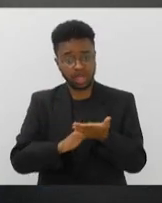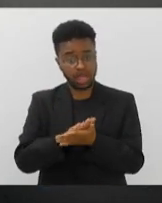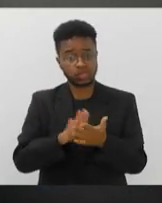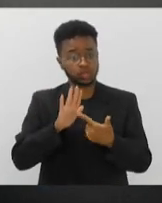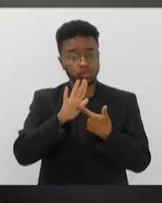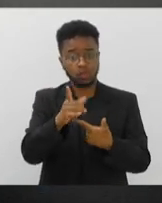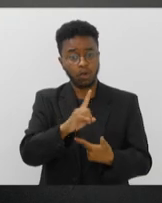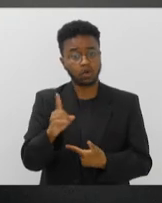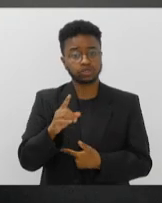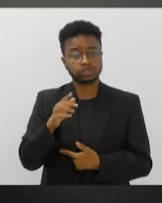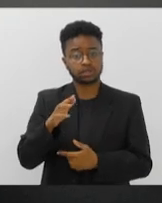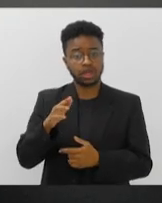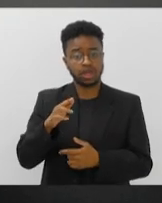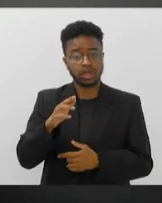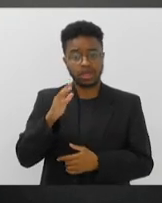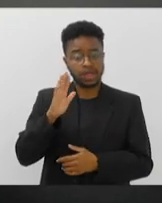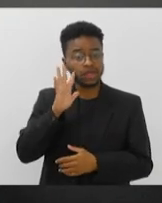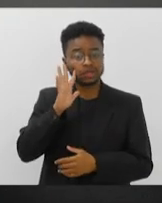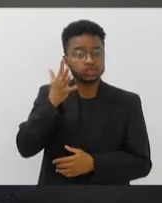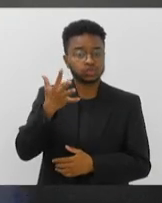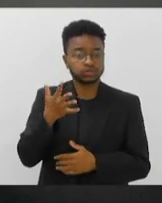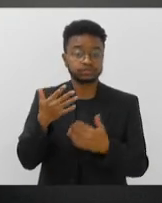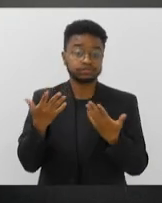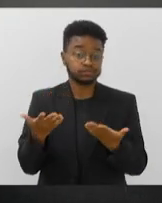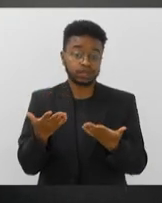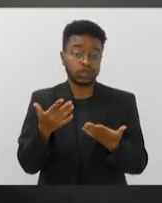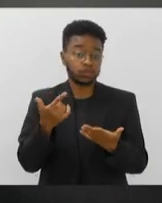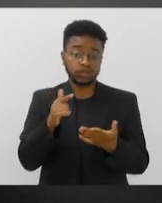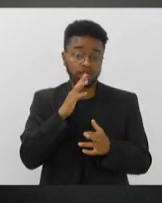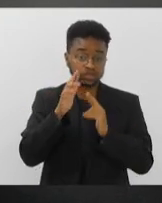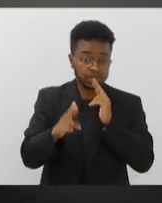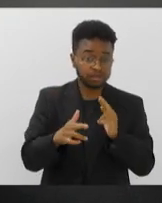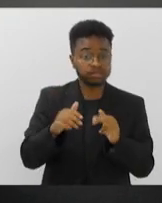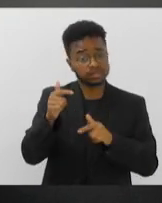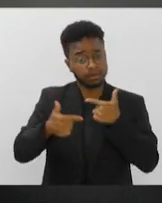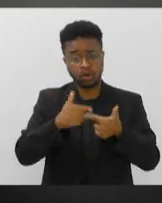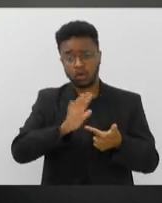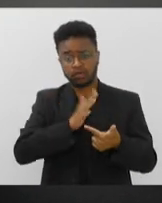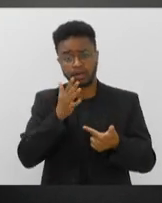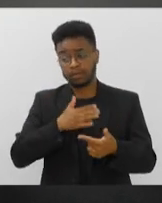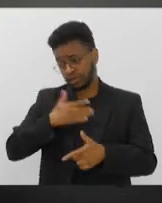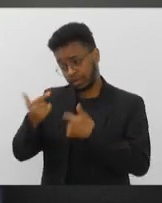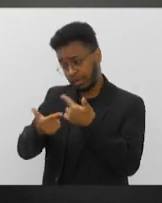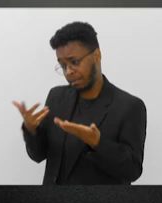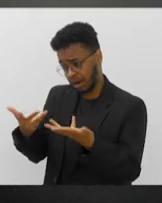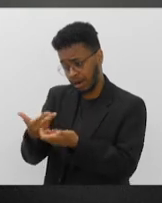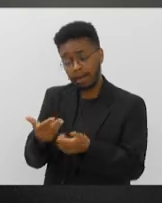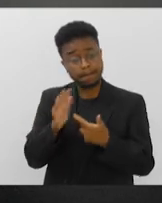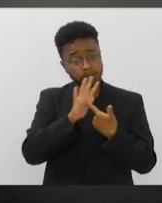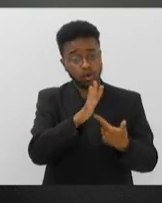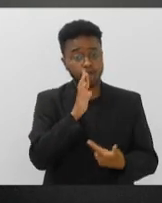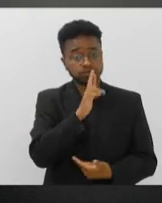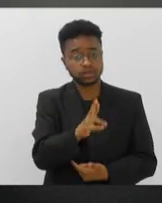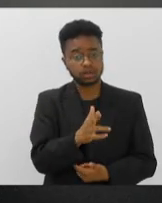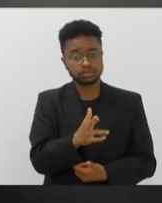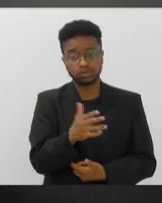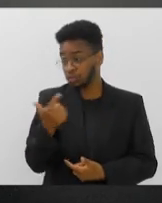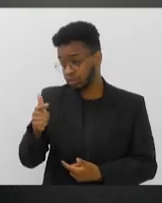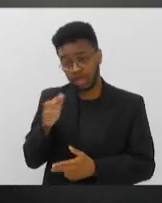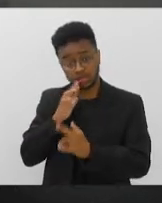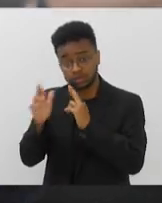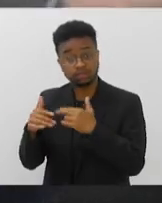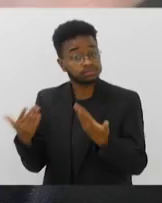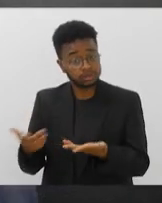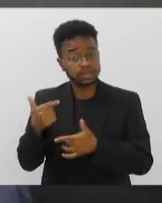resultado na mesa não tem resultado então seu trabalho é péssimo não meu trabalho é maravilhoso então Bota teu resultado na mesa não não tem